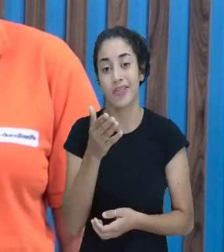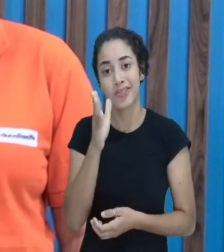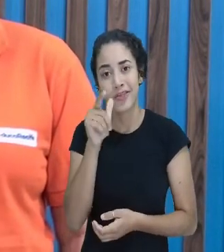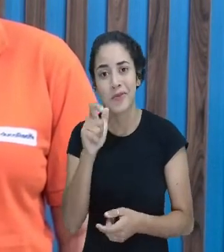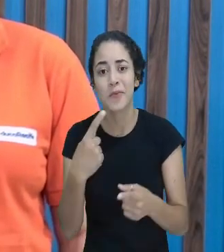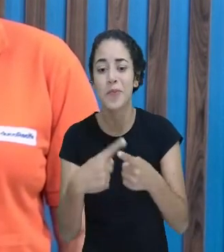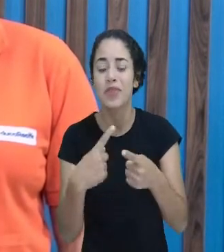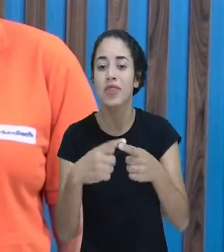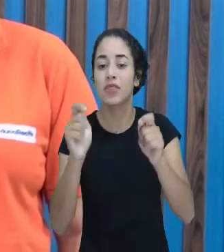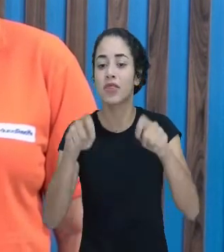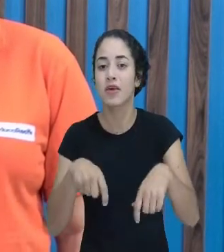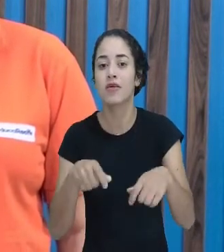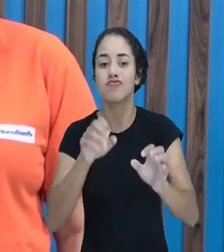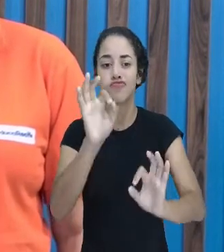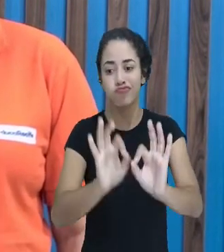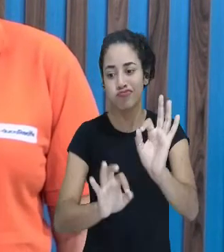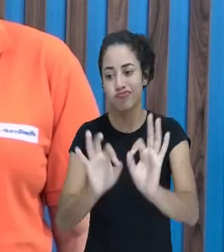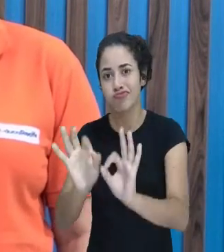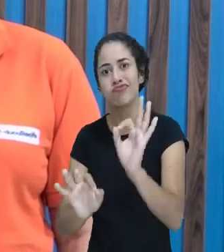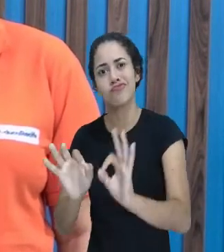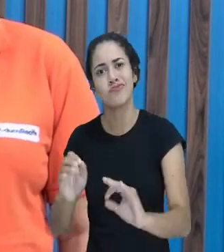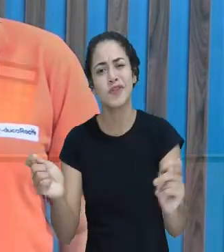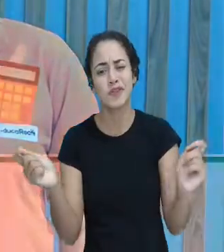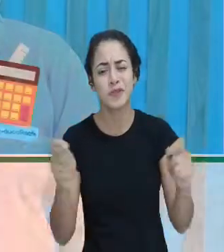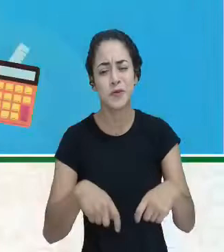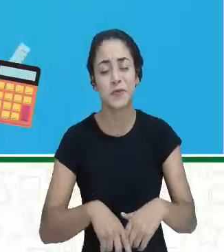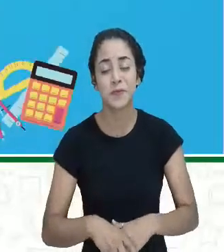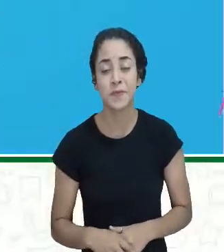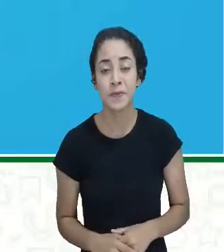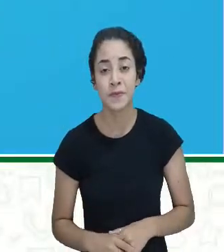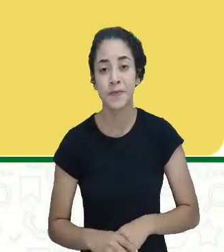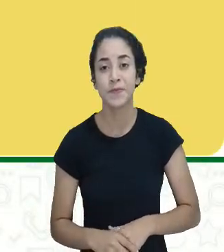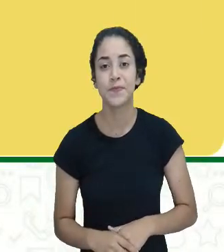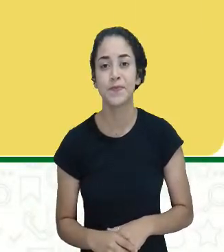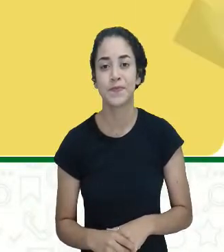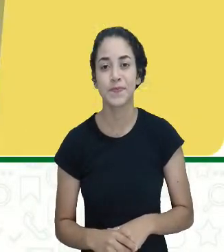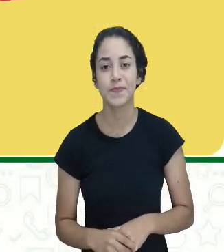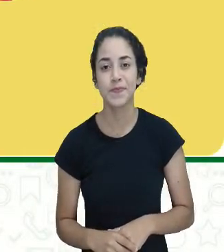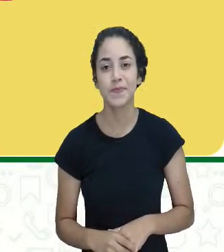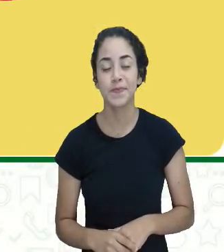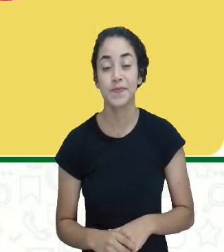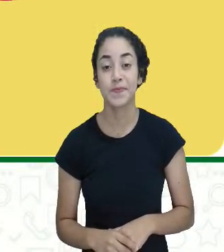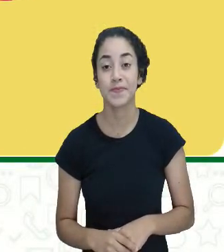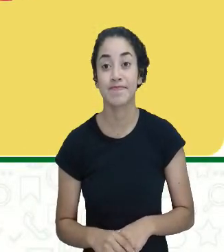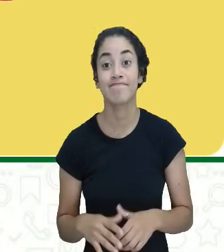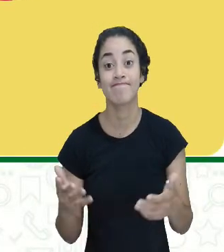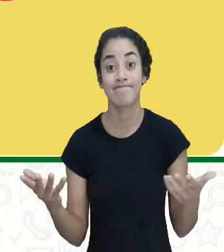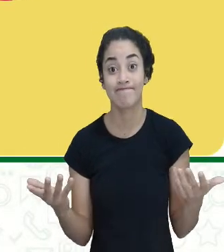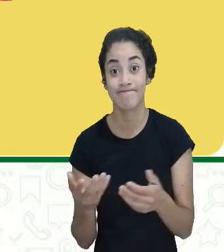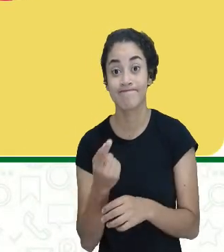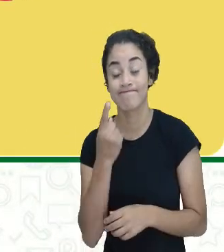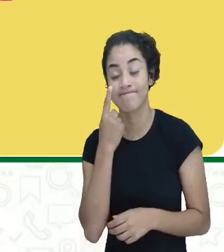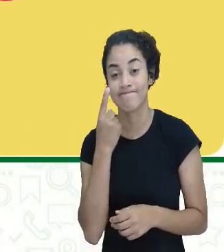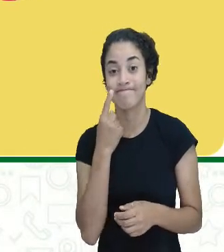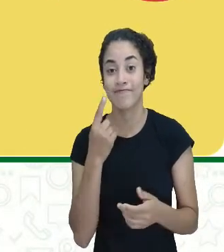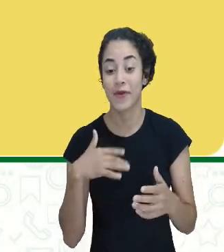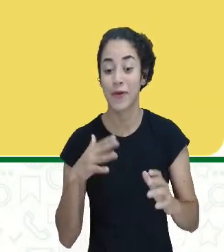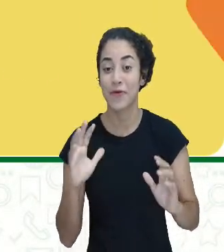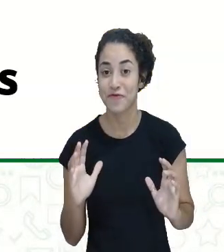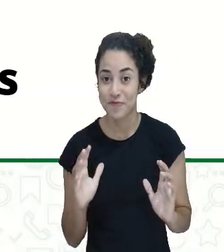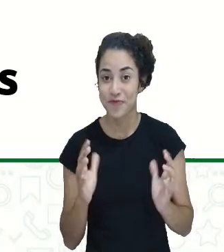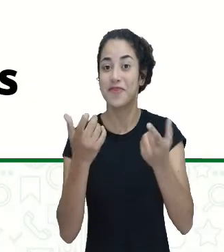organizar, planejar, tá? Vamos ver, nós estamos ainda comemorando o